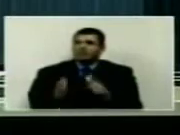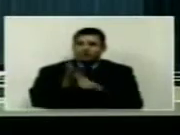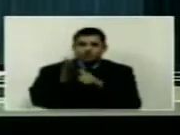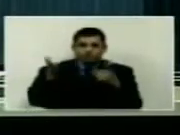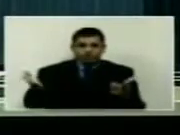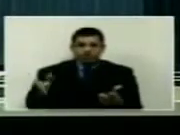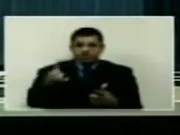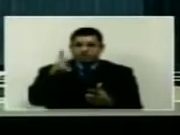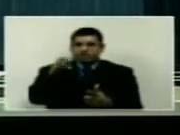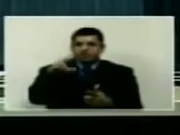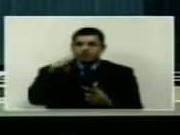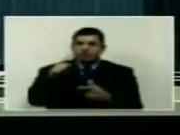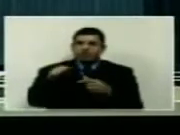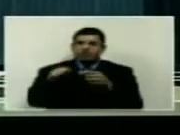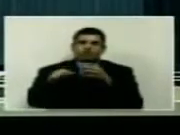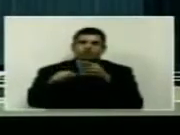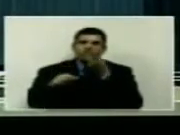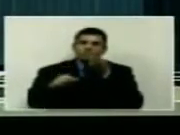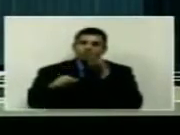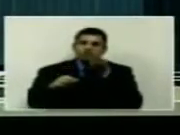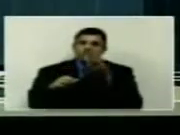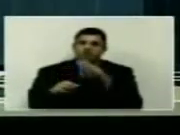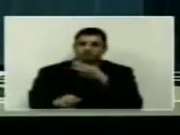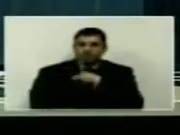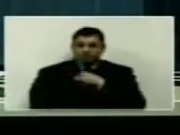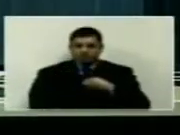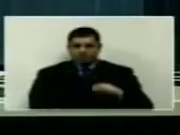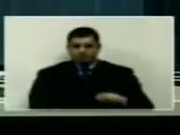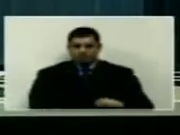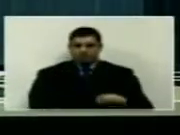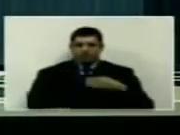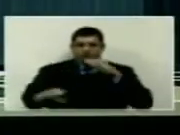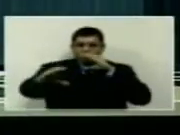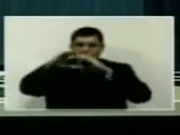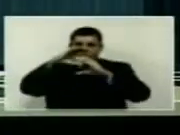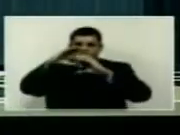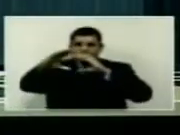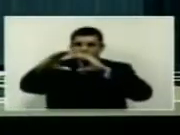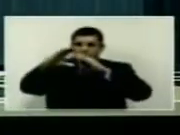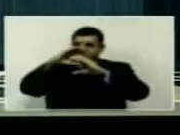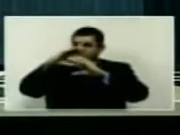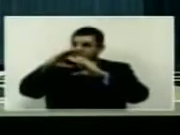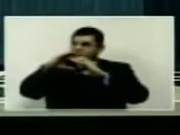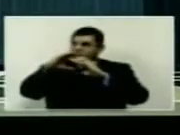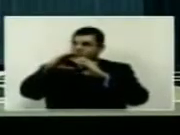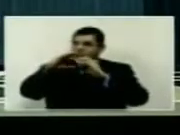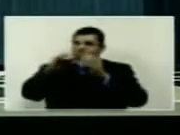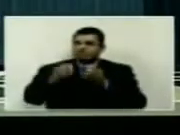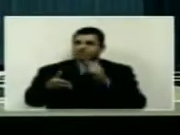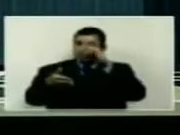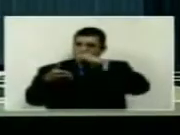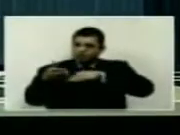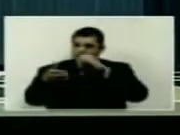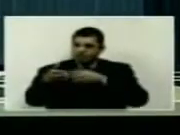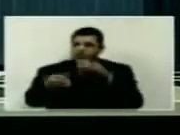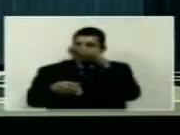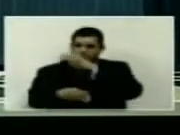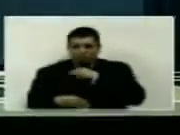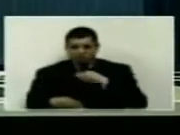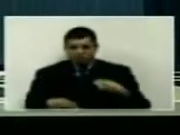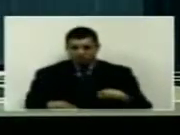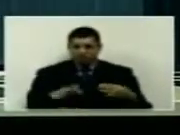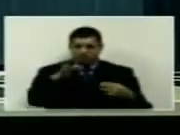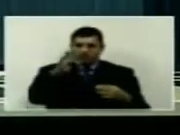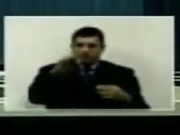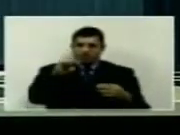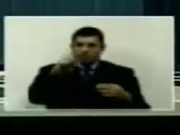Diário do Amazonas anuncia que o ministro das Telecomunicações encaminhou ao ministro da Fazenda e